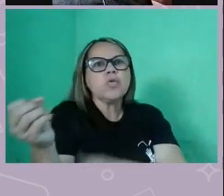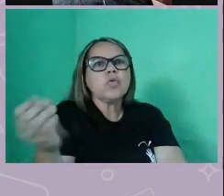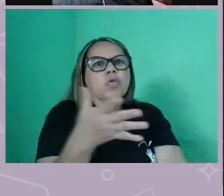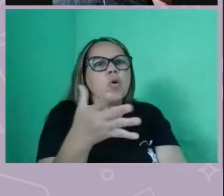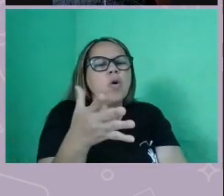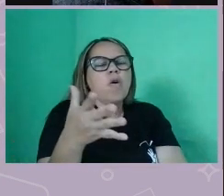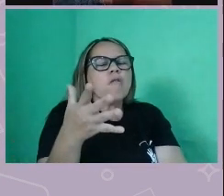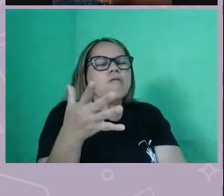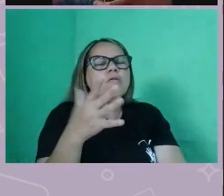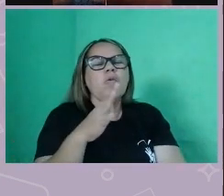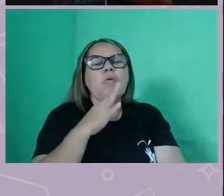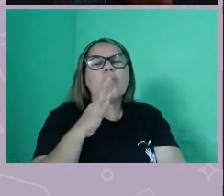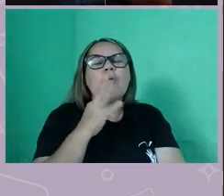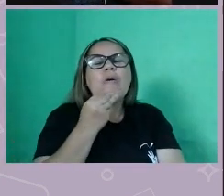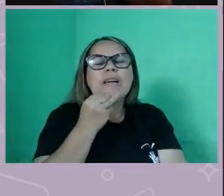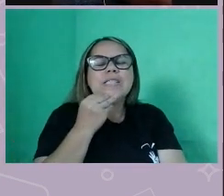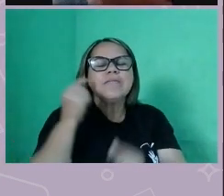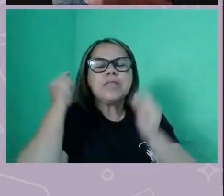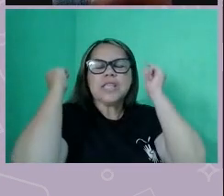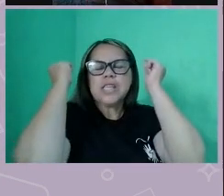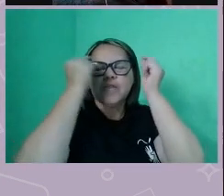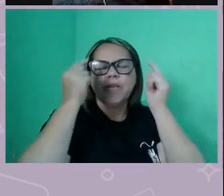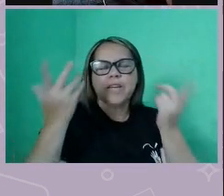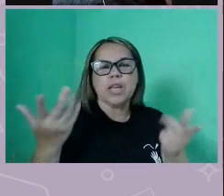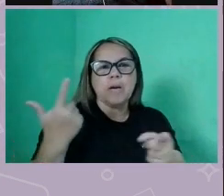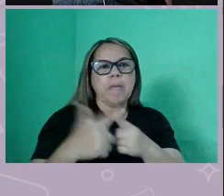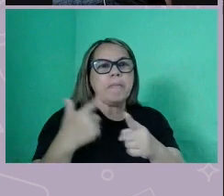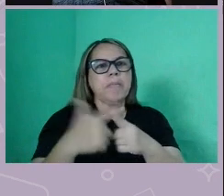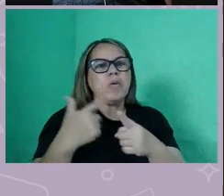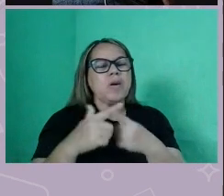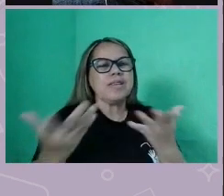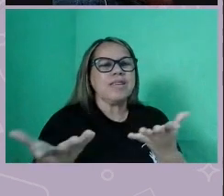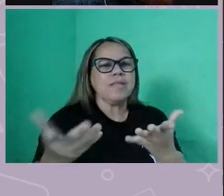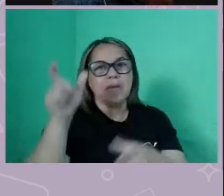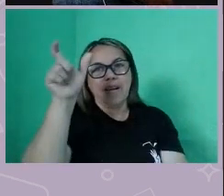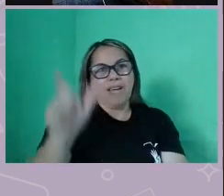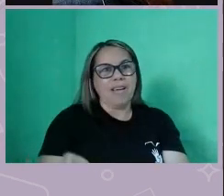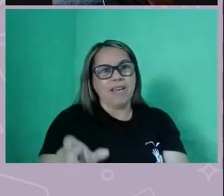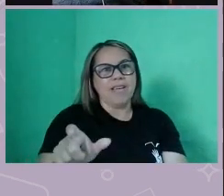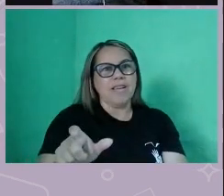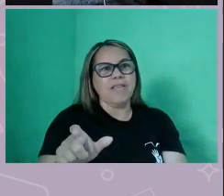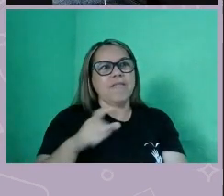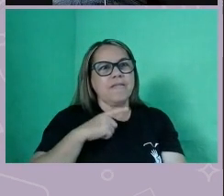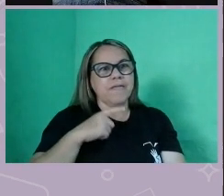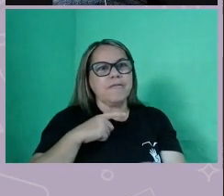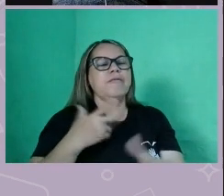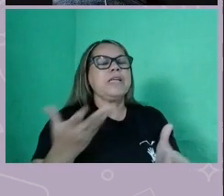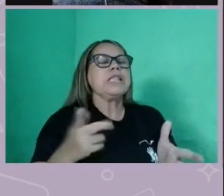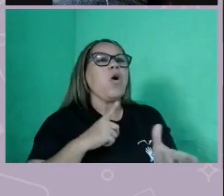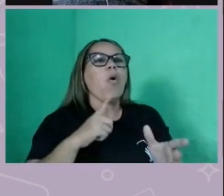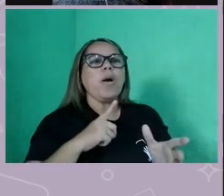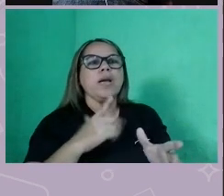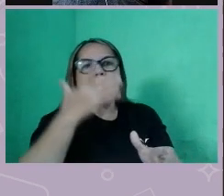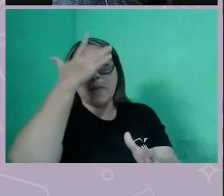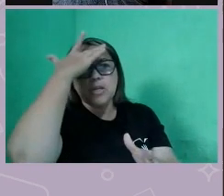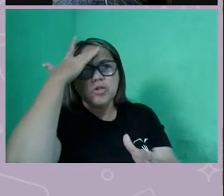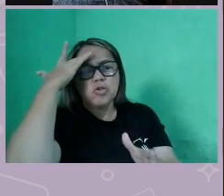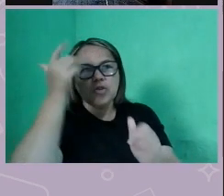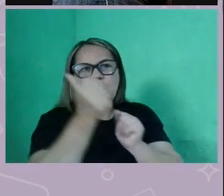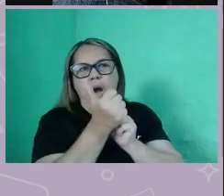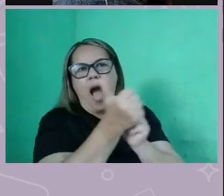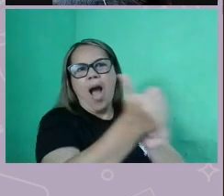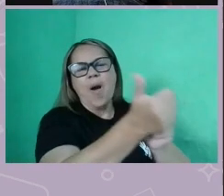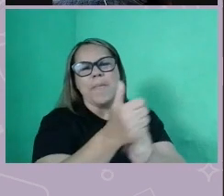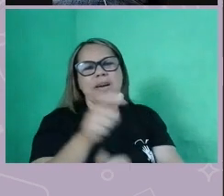na Grécia Antiga por quê? porque Sócrates vai fazer escola ele vai criar discípulos os mais ilustres